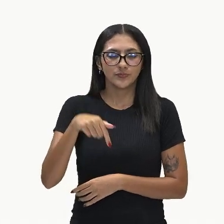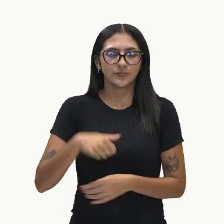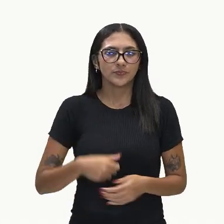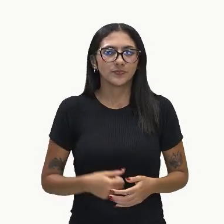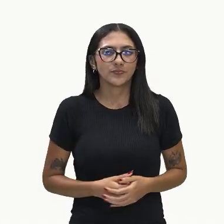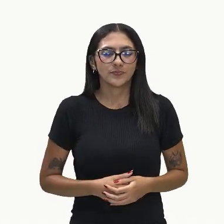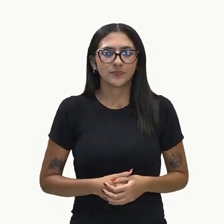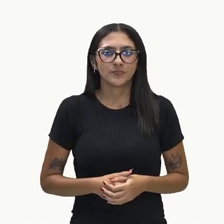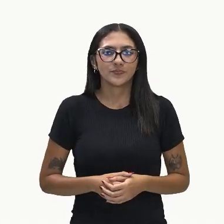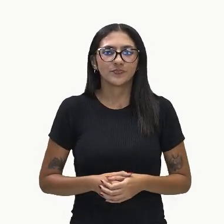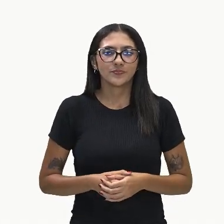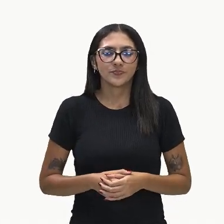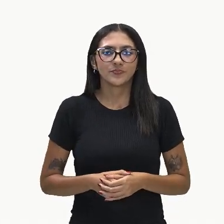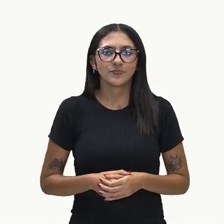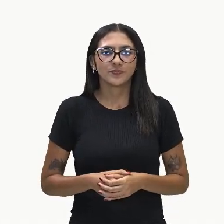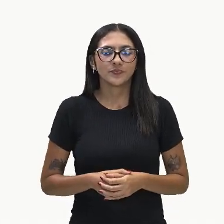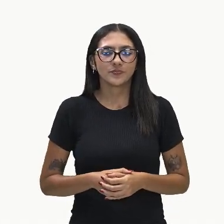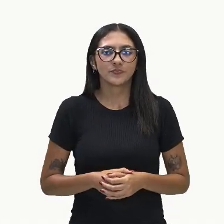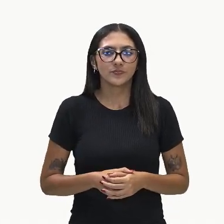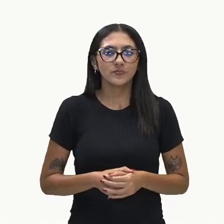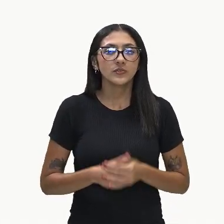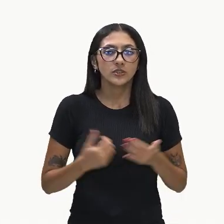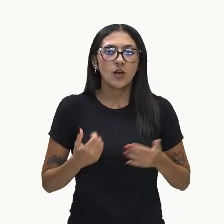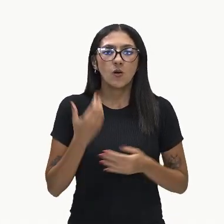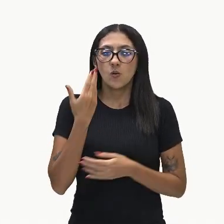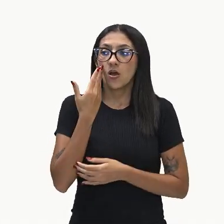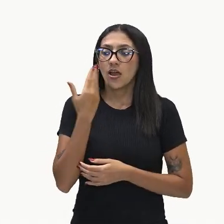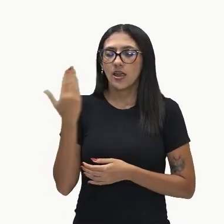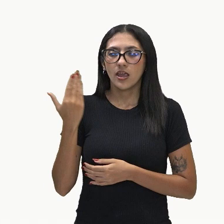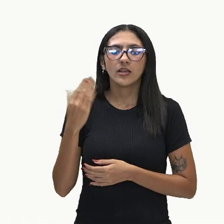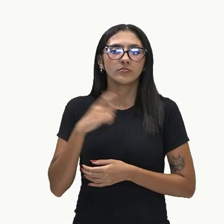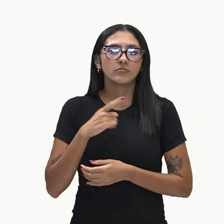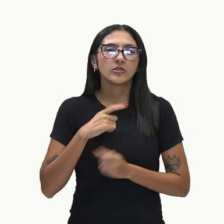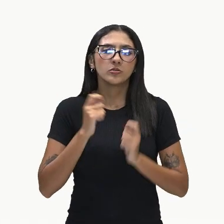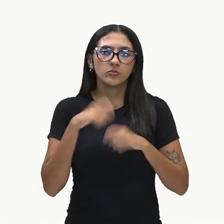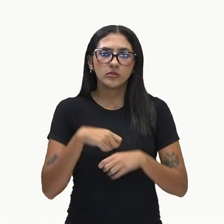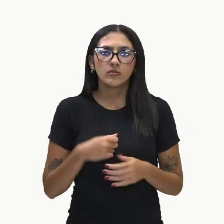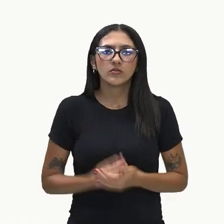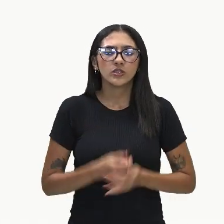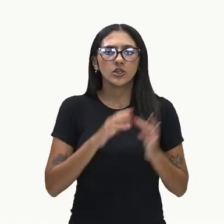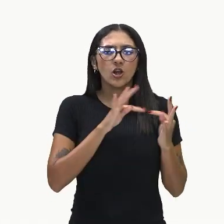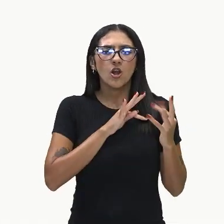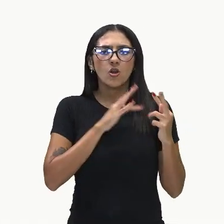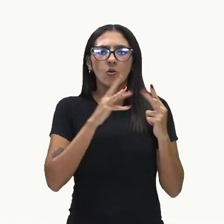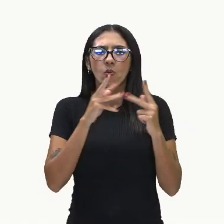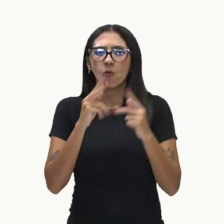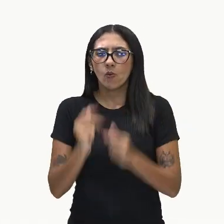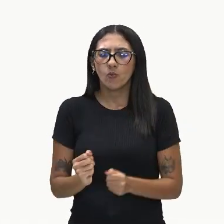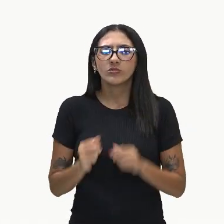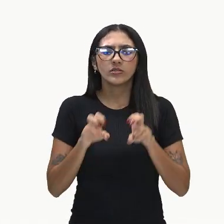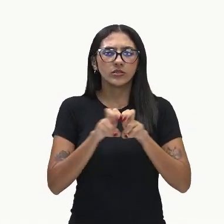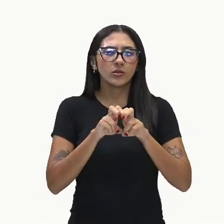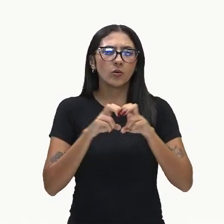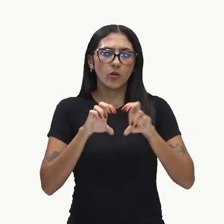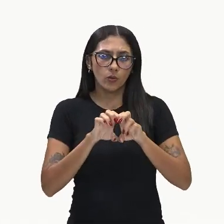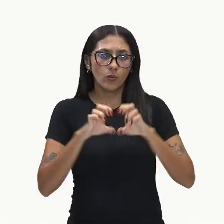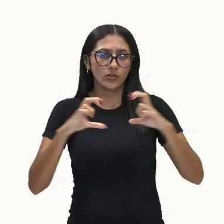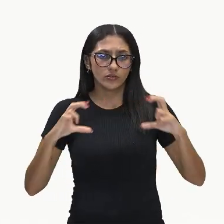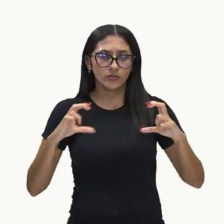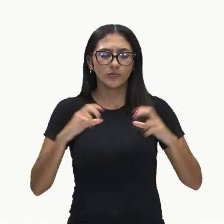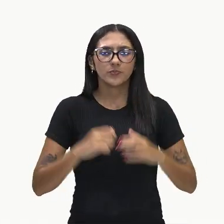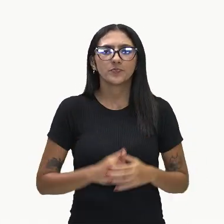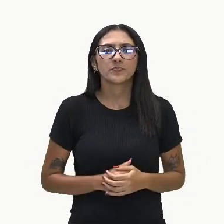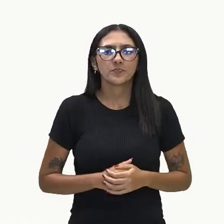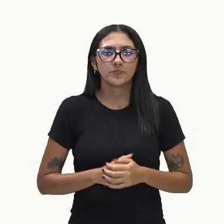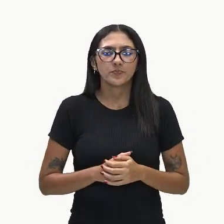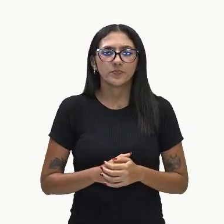Tá? Então, esse modo de resolver vai servir para todas as equações, tá? Então, ó, eu tenho